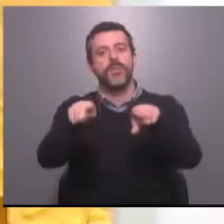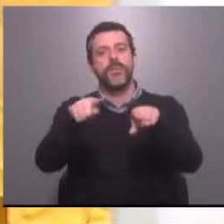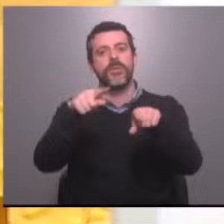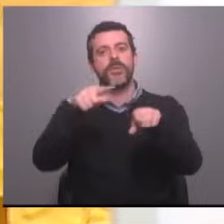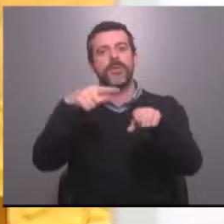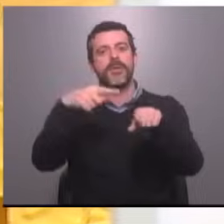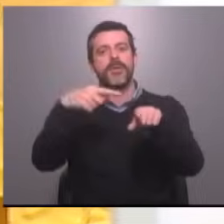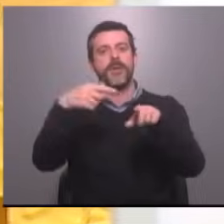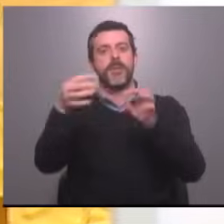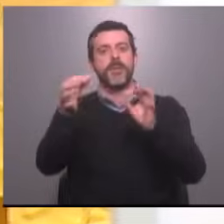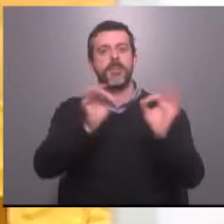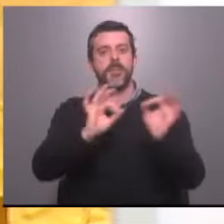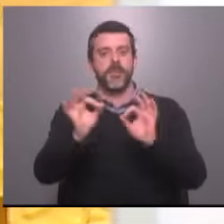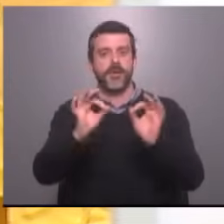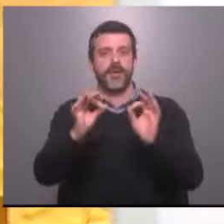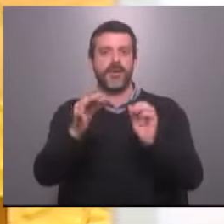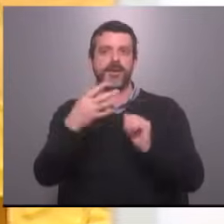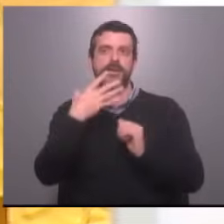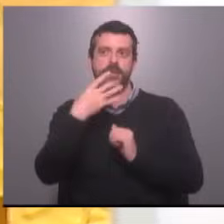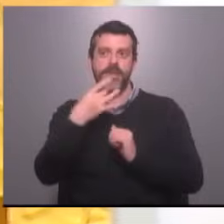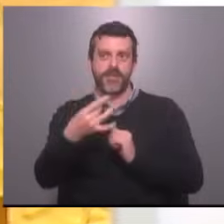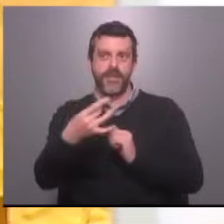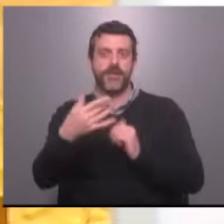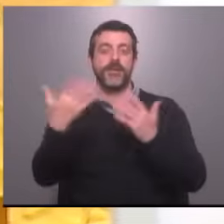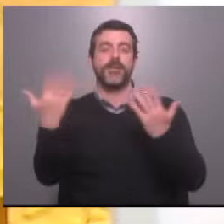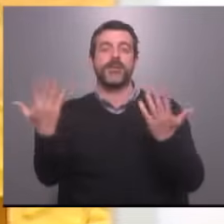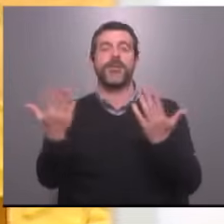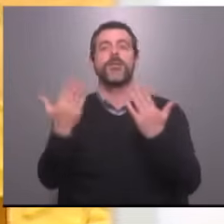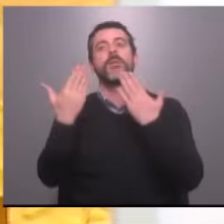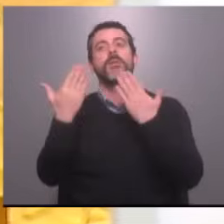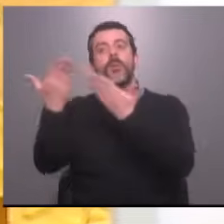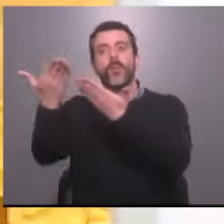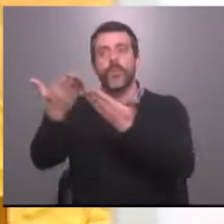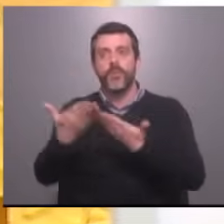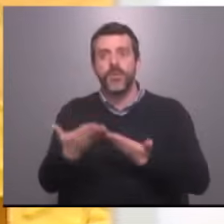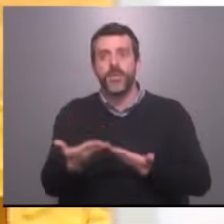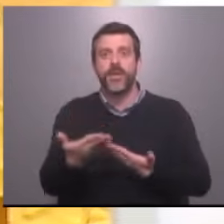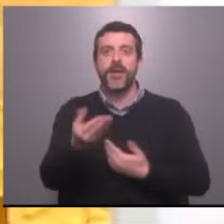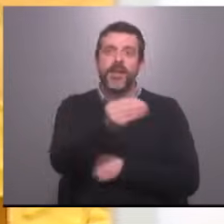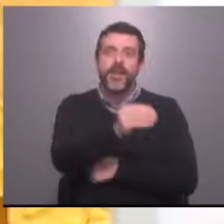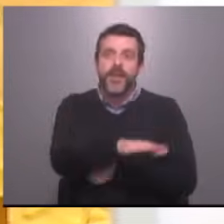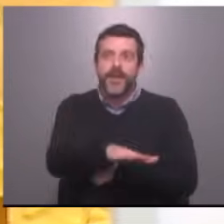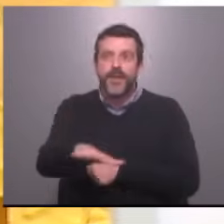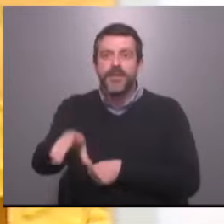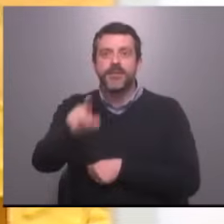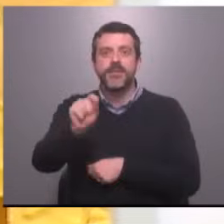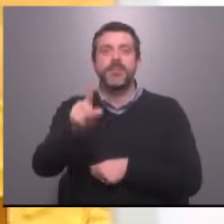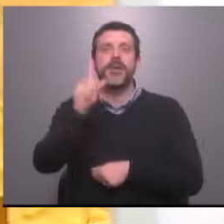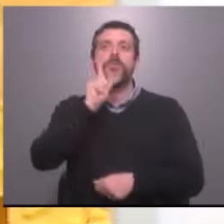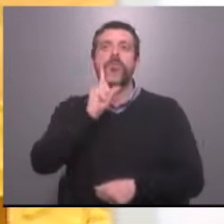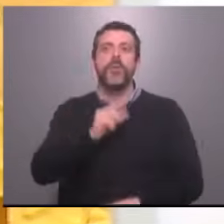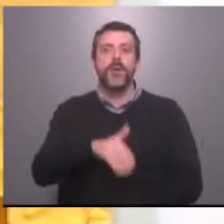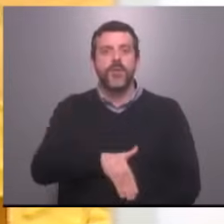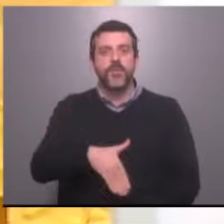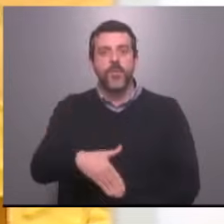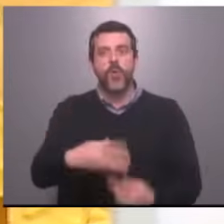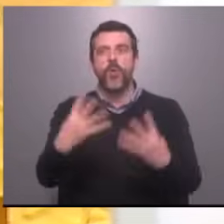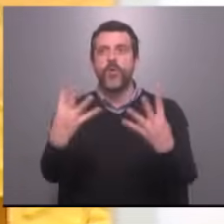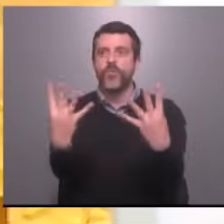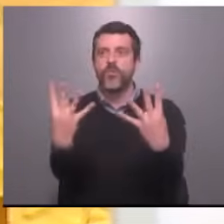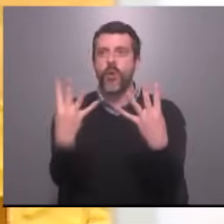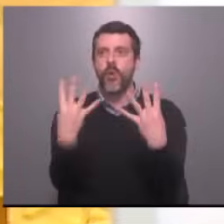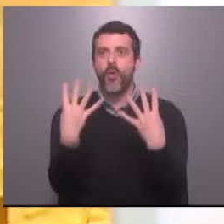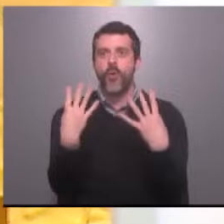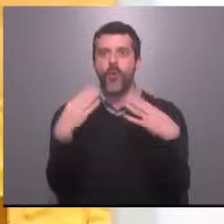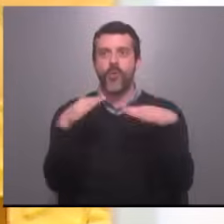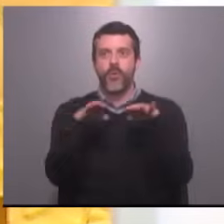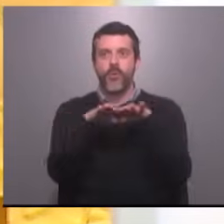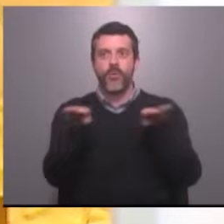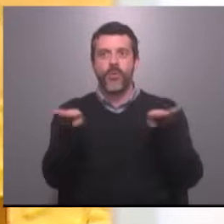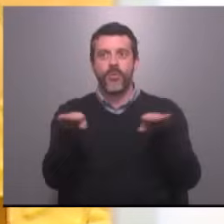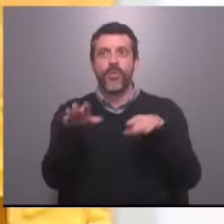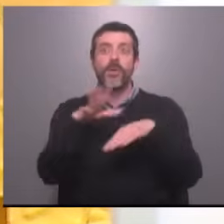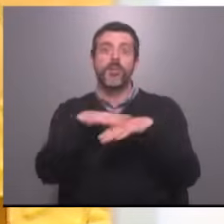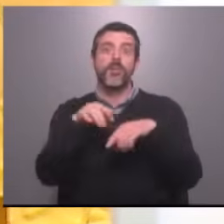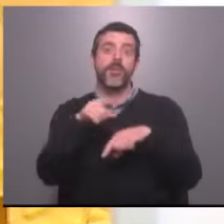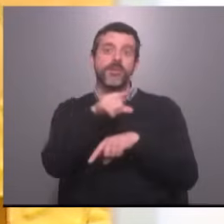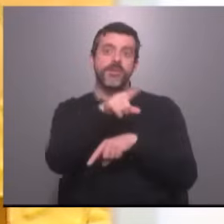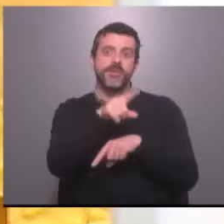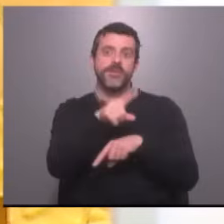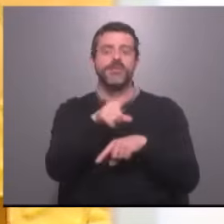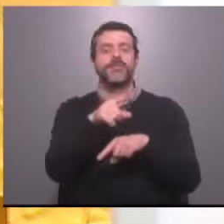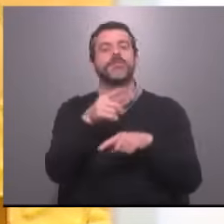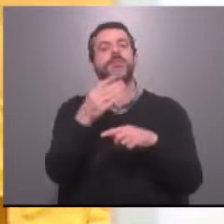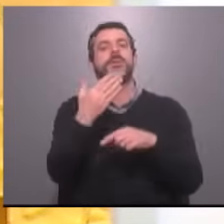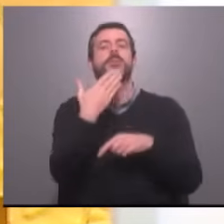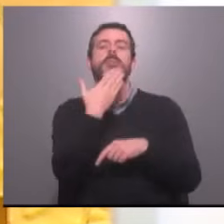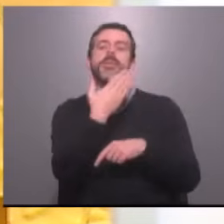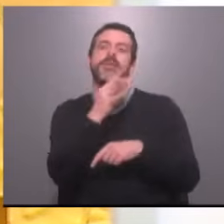tempo do Advento. Convidávamos assim as crianças e as mulheres grávidas a aproximarem-se do altar, porque